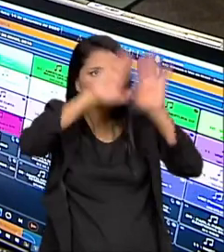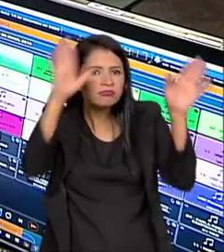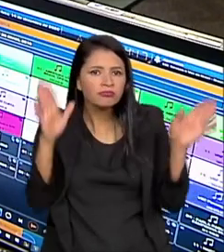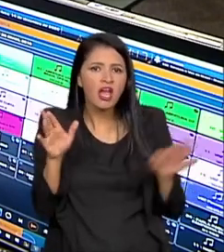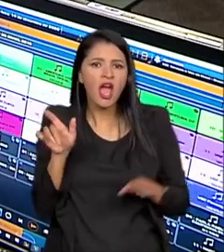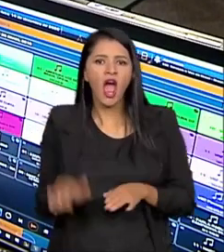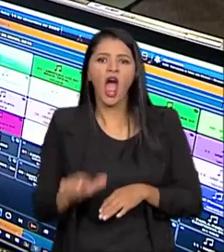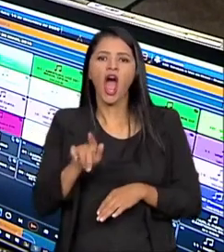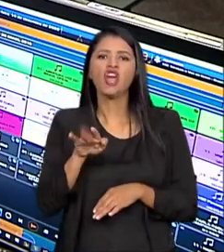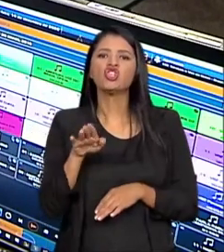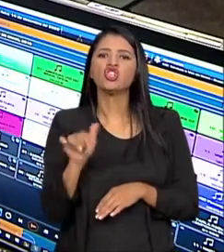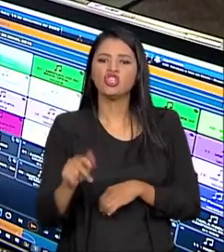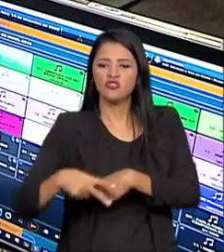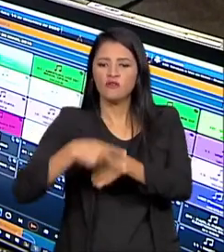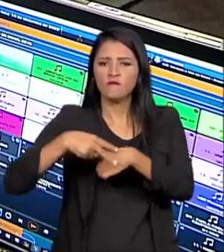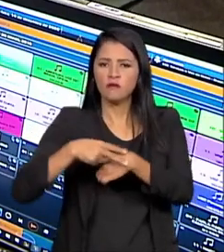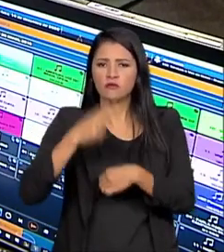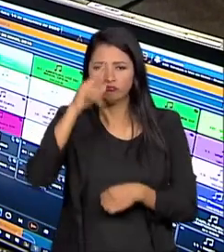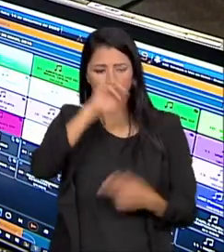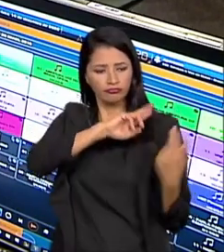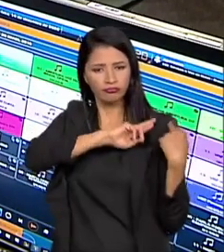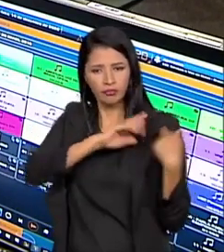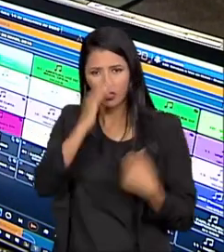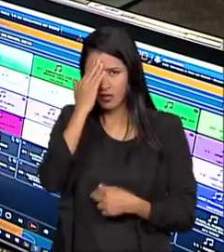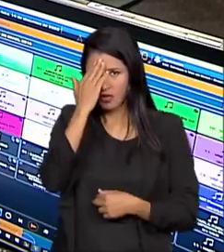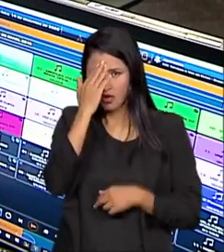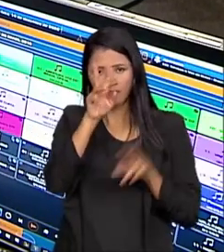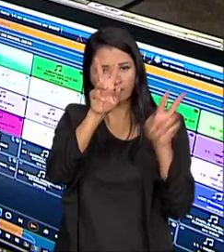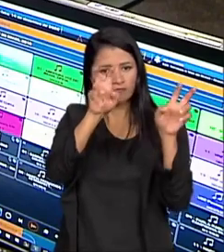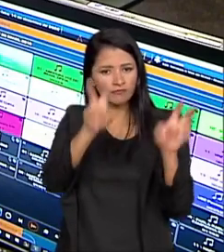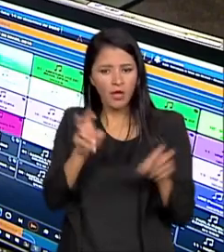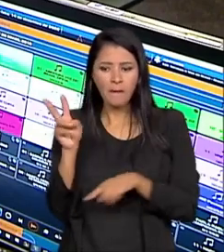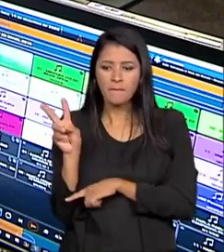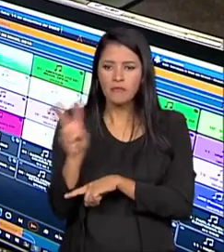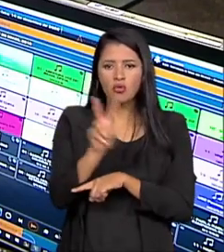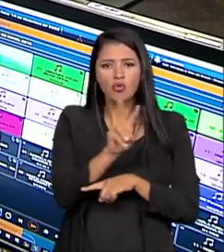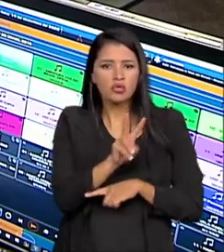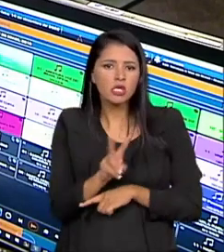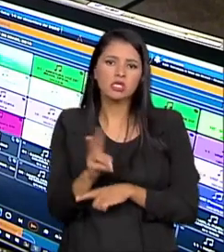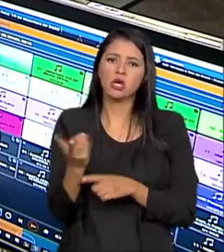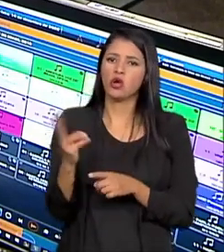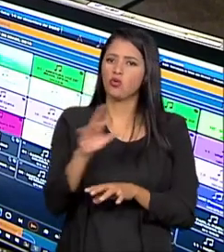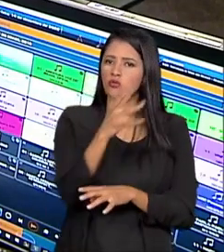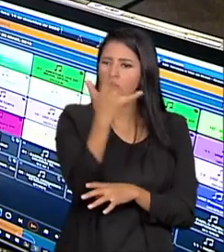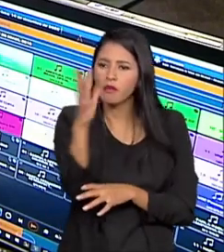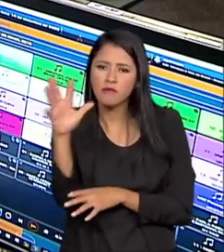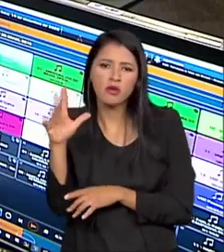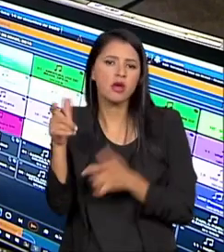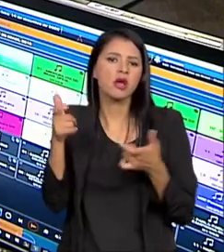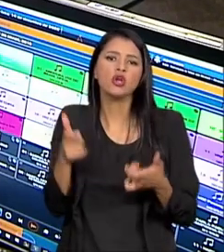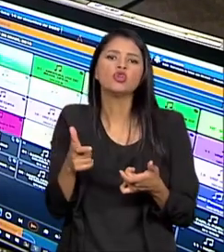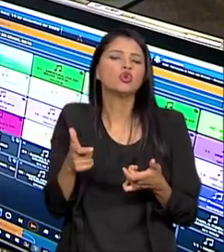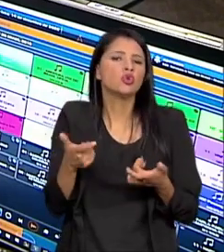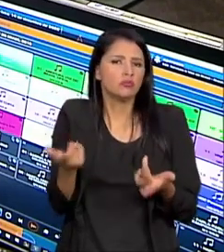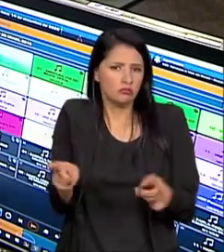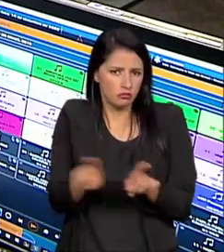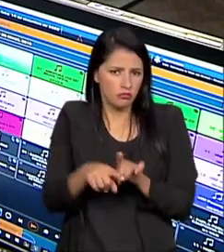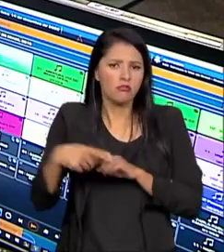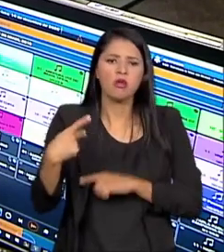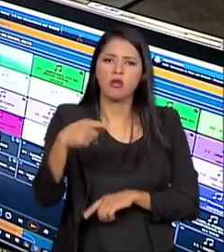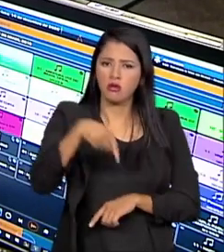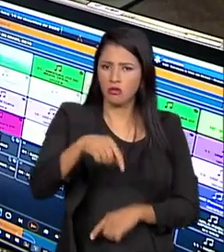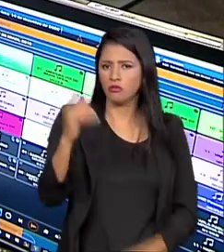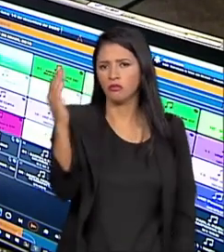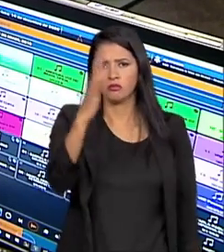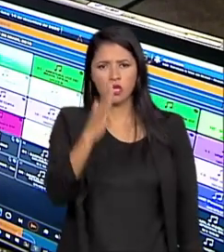a responsabilidade cada um de nós nesse tema de Proteção Ambiental proteção do meio ambiente especialmente no Brasil de